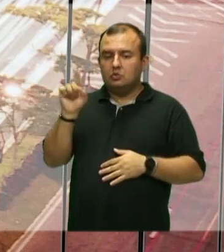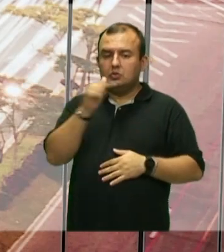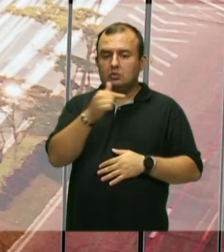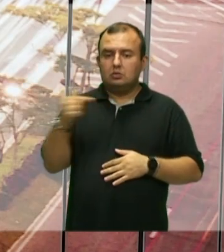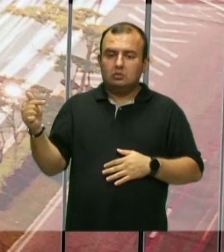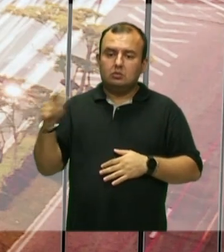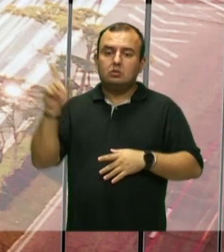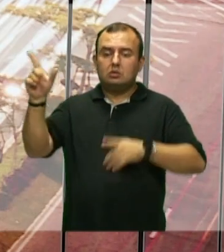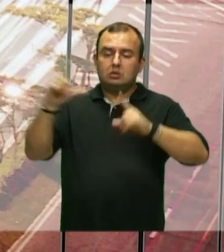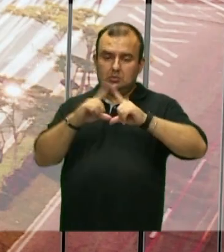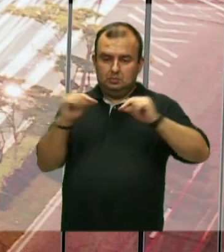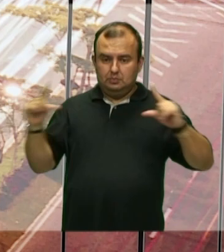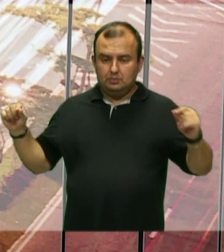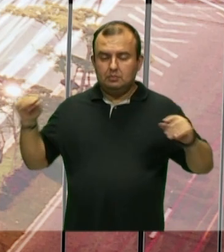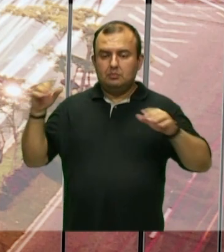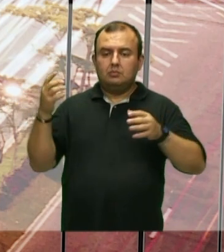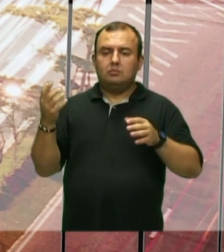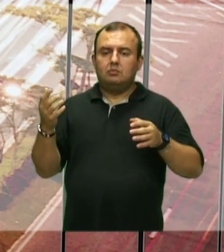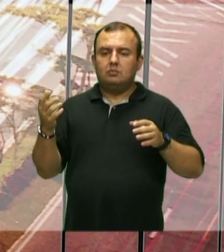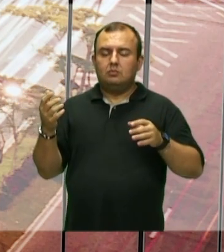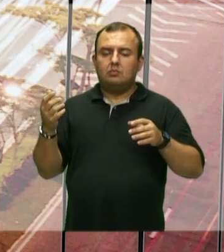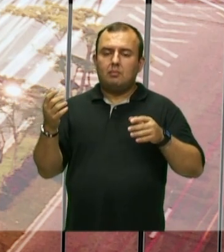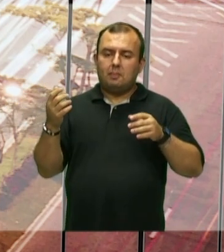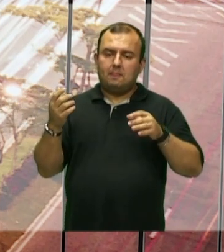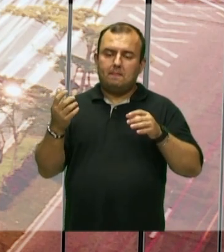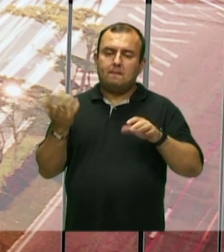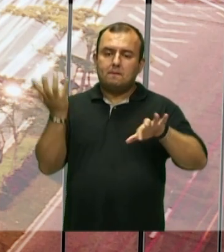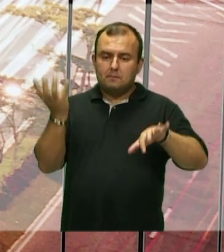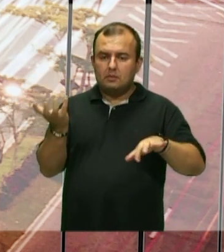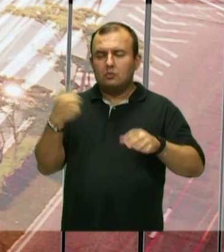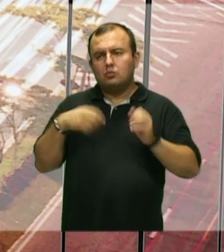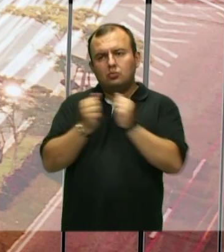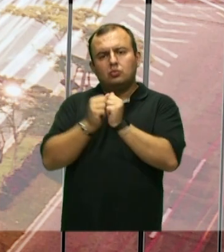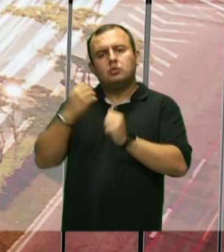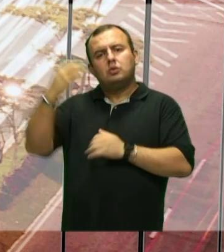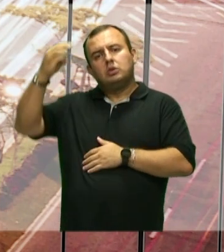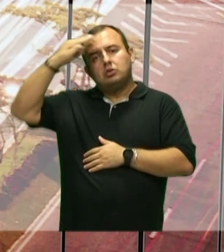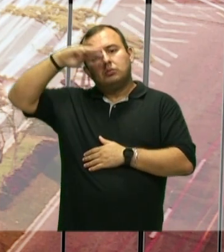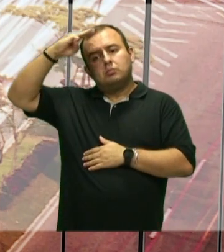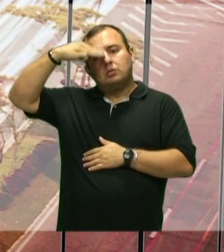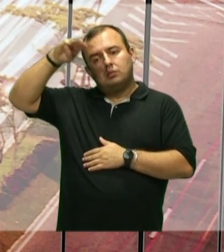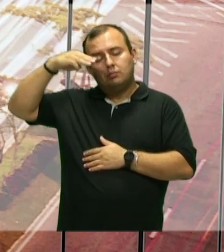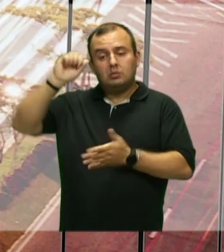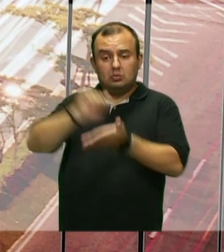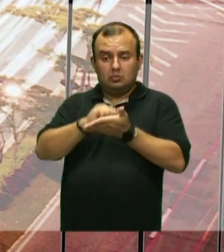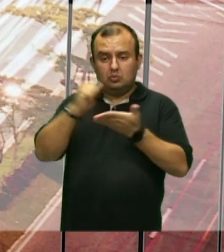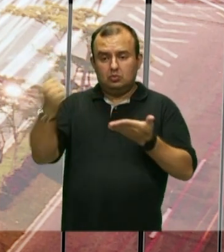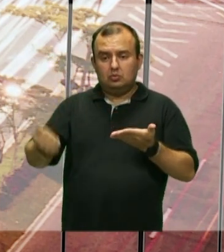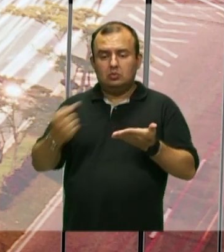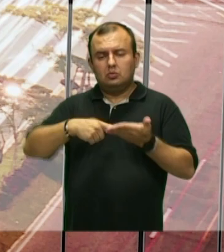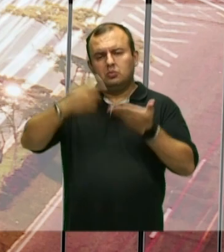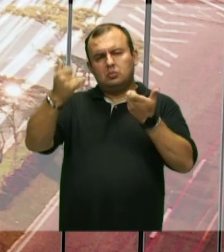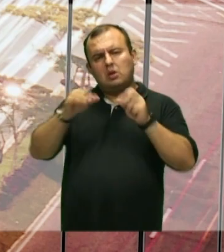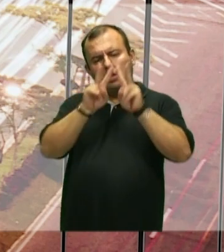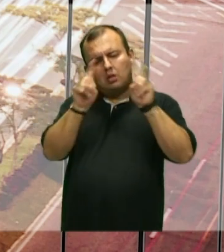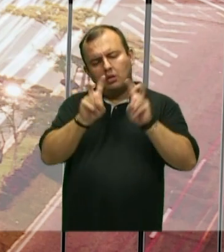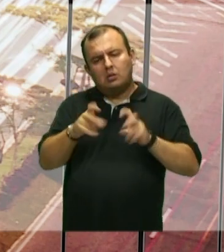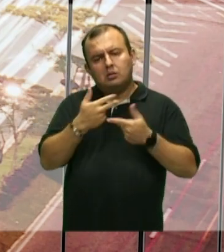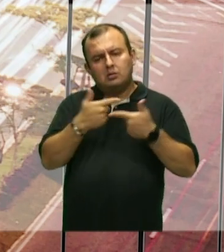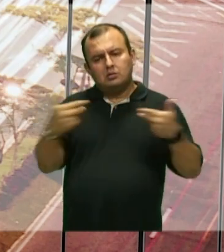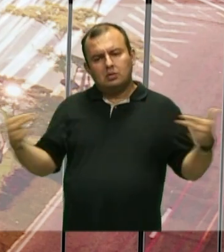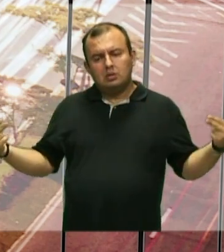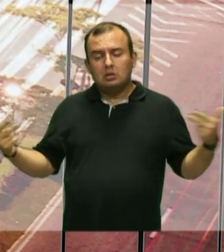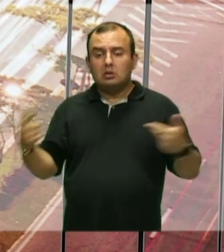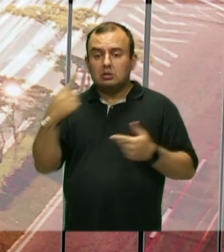em Brasília, em uma viagem junto com o vereador Mamão para uma agenda sobre diversos assuntos de interesse